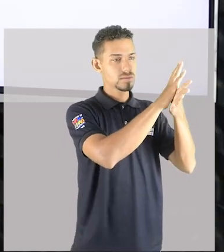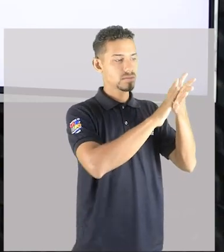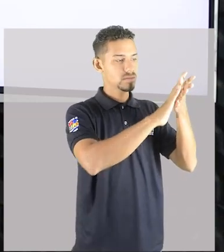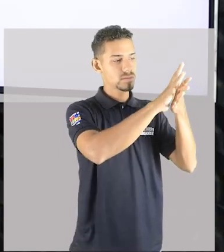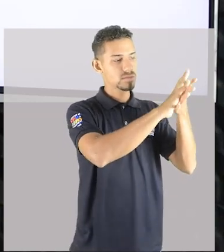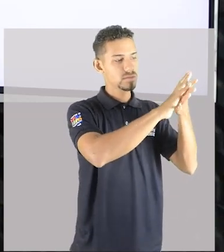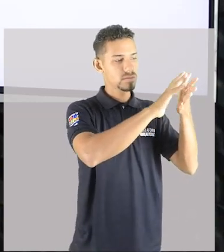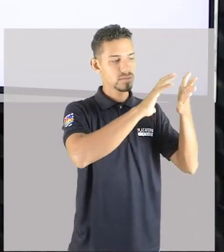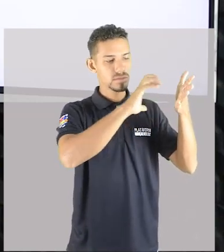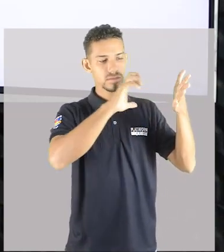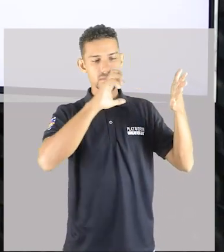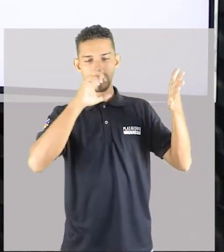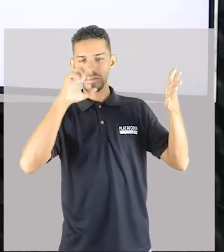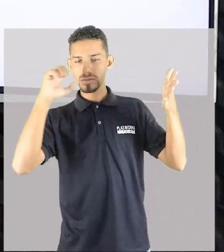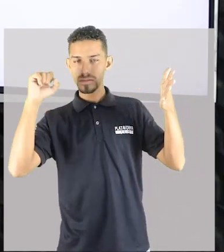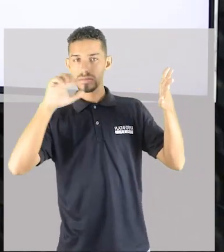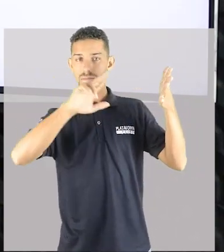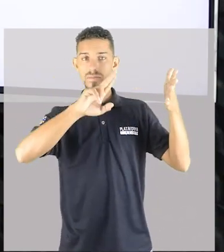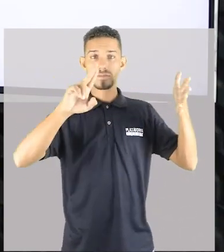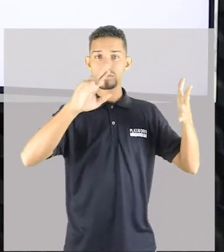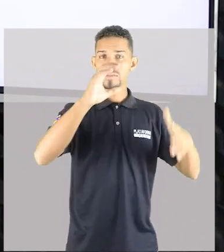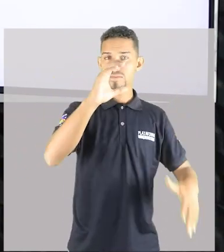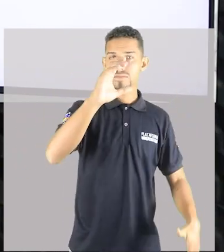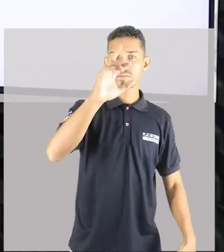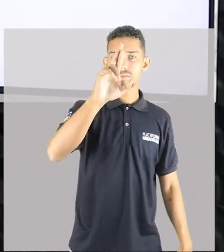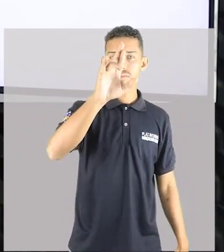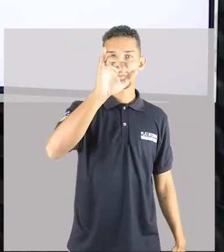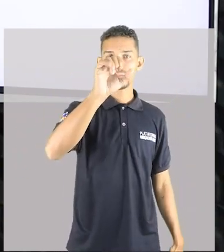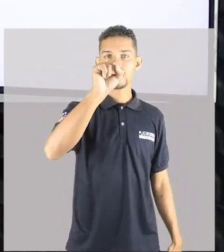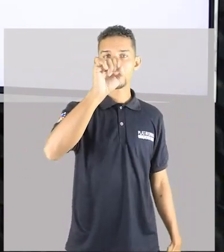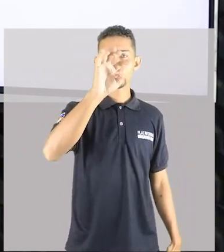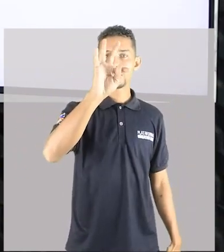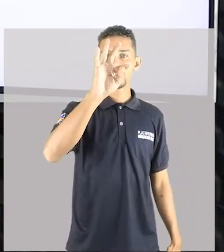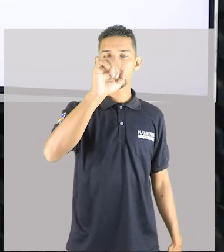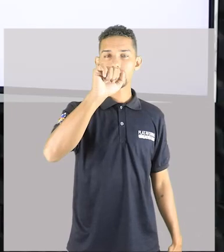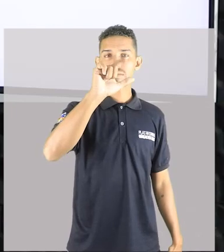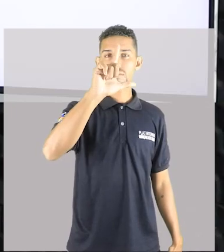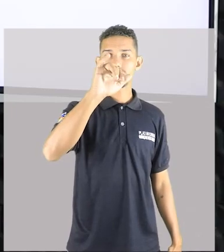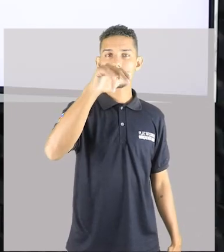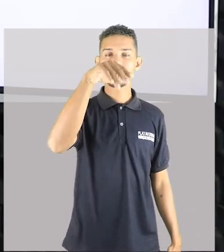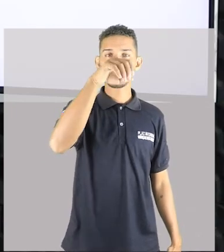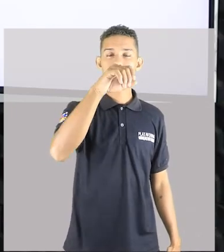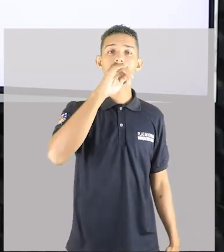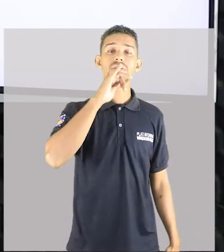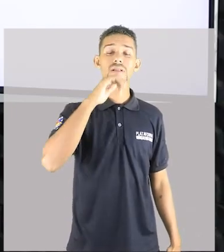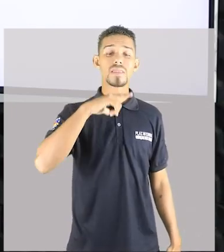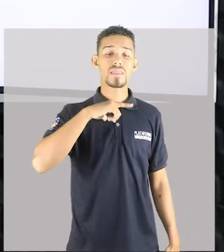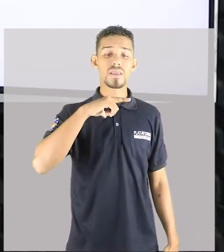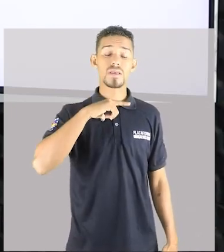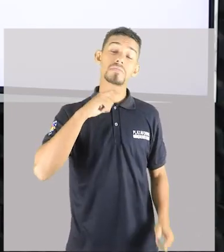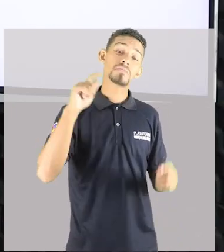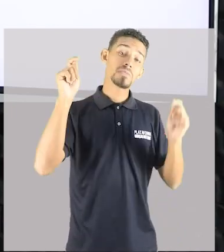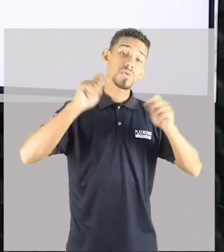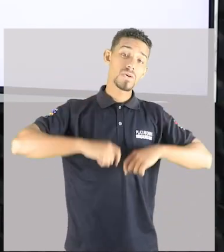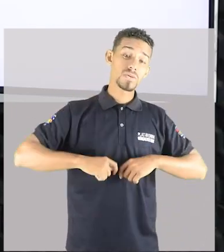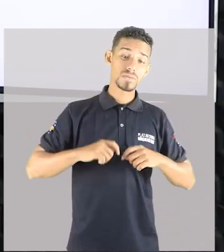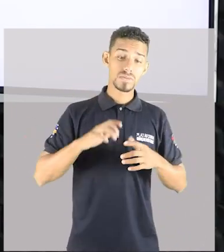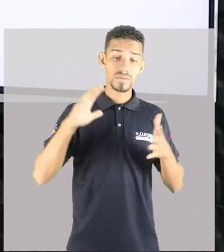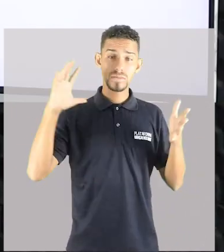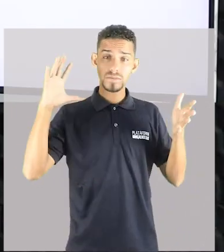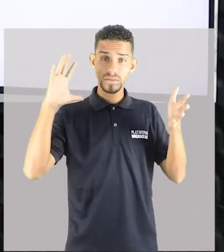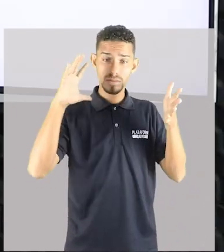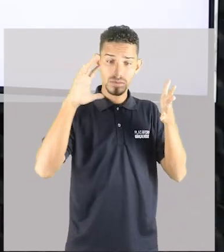olho, a lente de projeção é o cristalino. Os músculos ciliares, eles estão na base do cristalino, que eles podem apertar